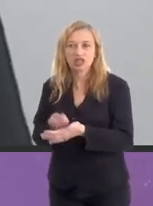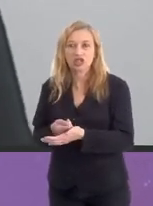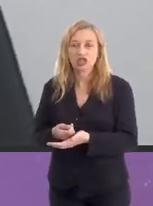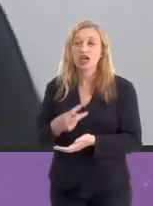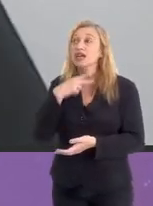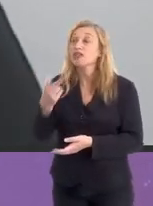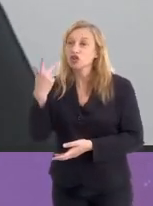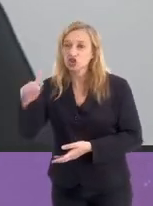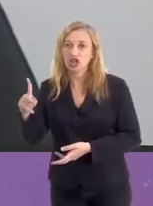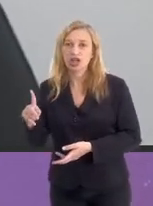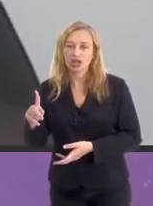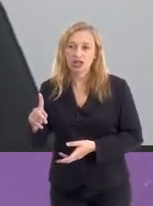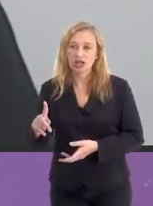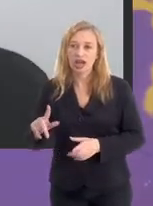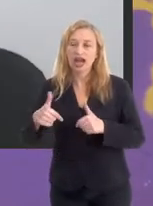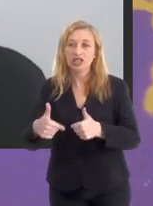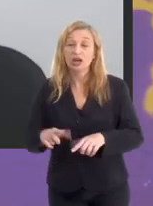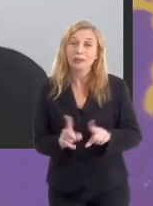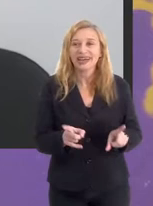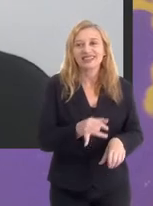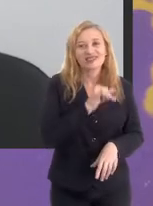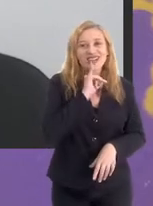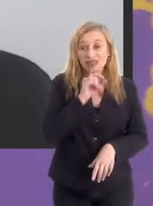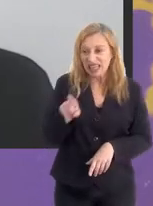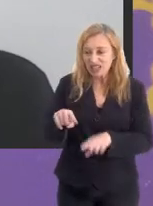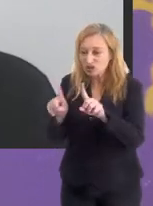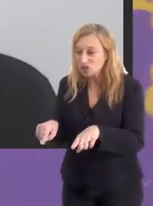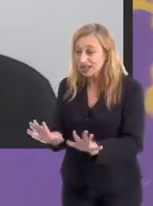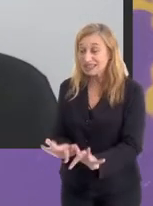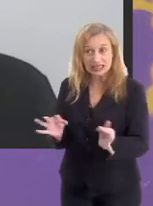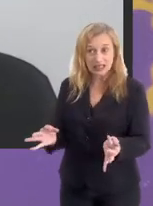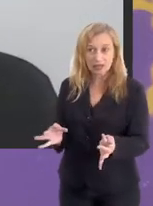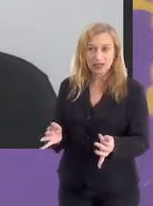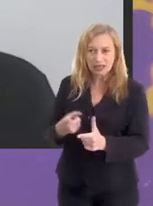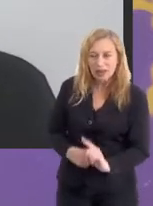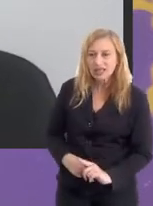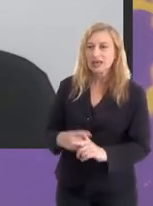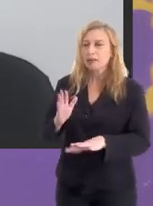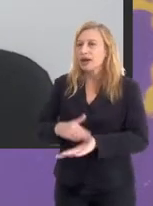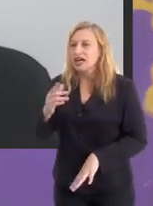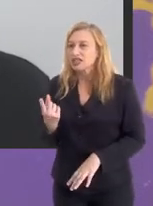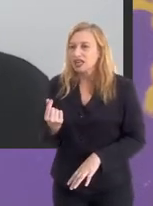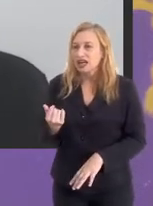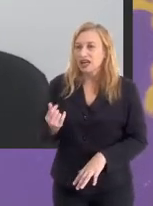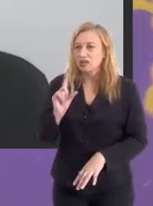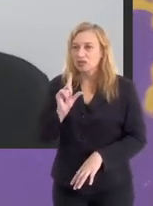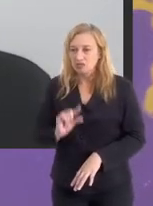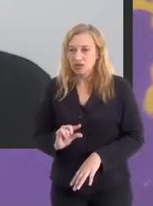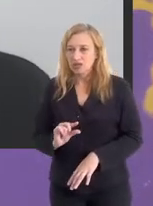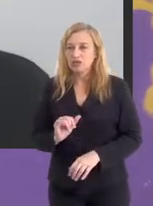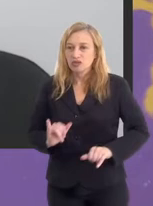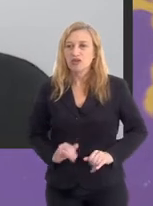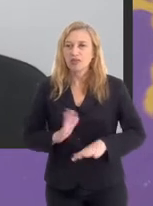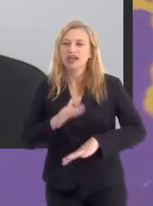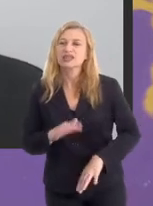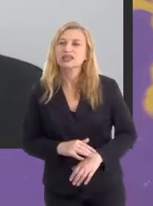da e o grito dele eu coluna mas infelizmente esses que dependem mais e o ganho menos esse